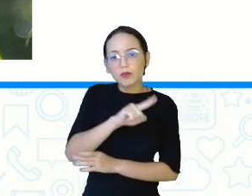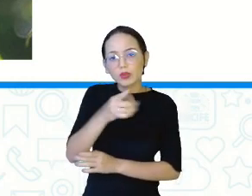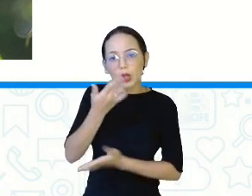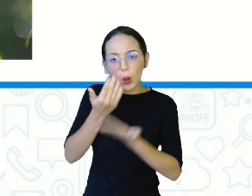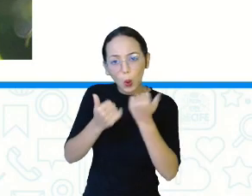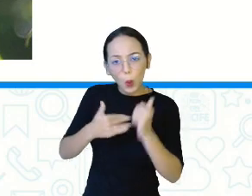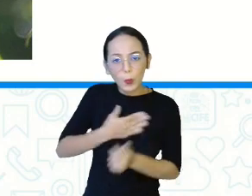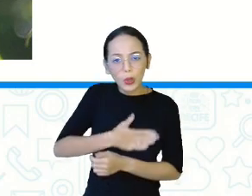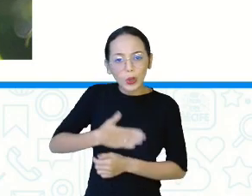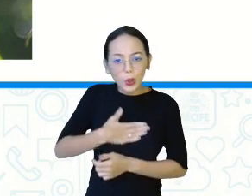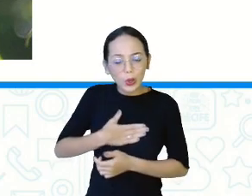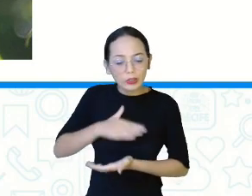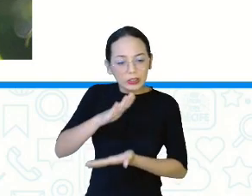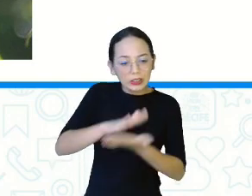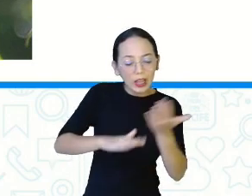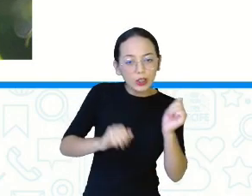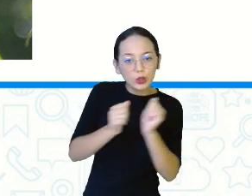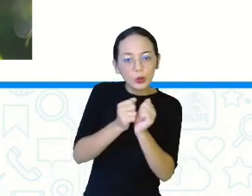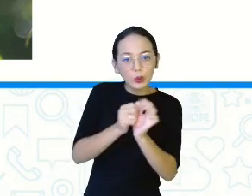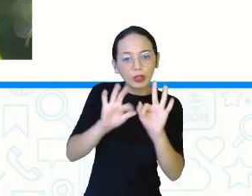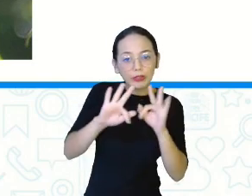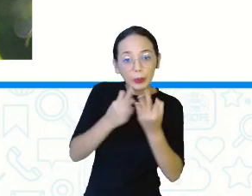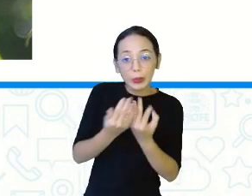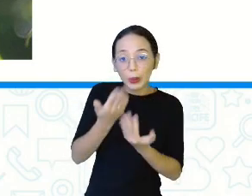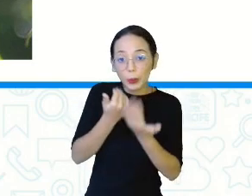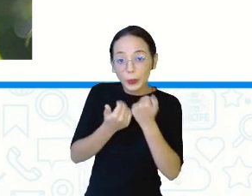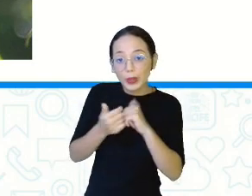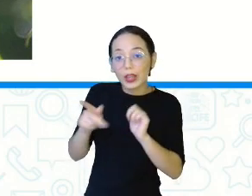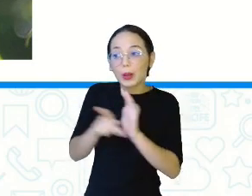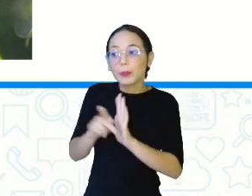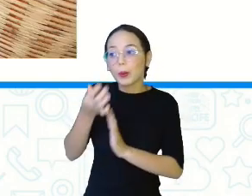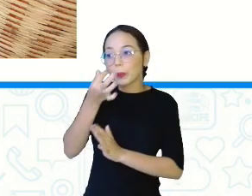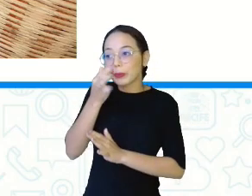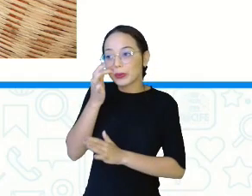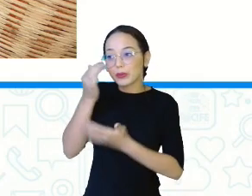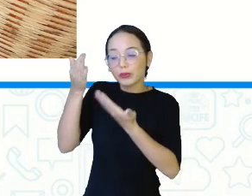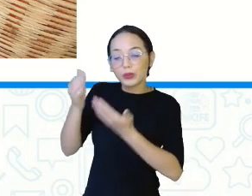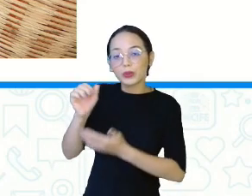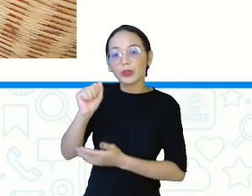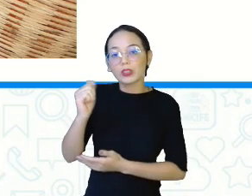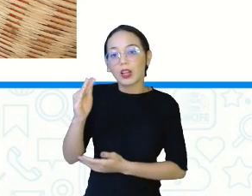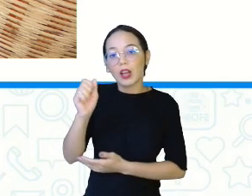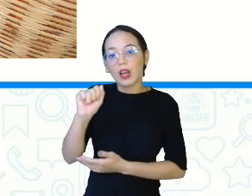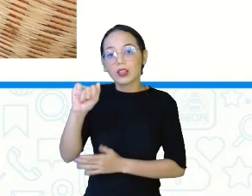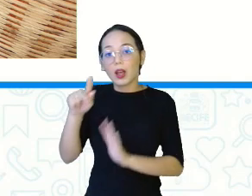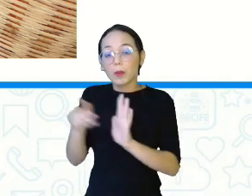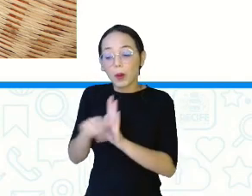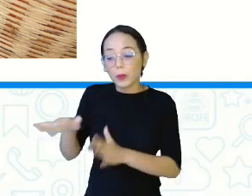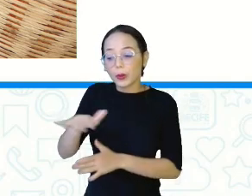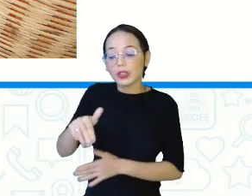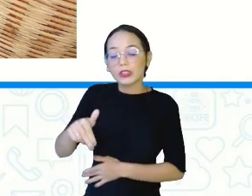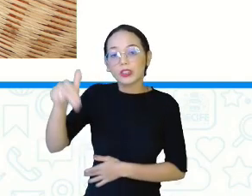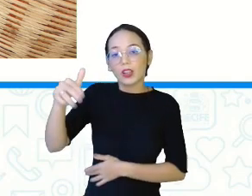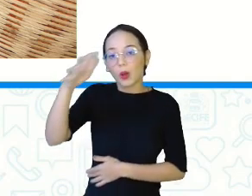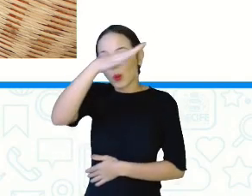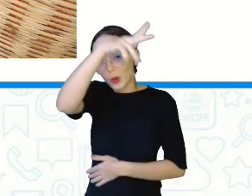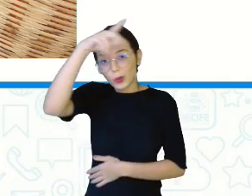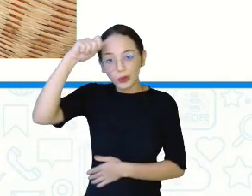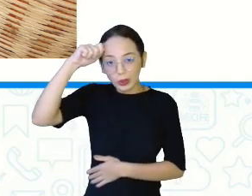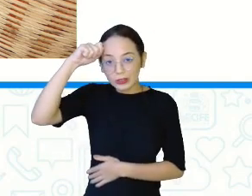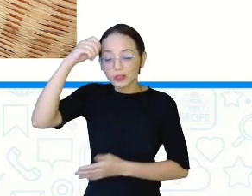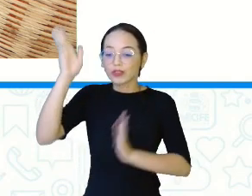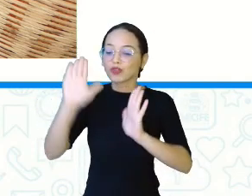você gosta de sair com a família para comer, para tomar. É essa frutinha aí que vem da região amazônica e